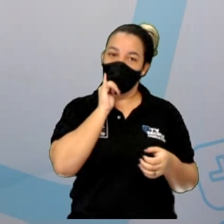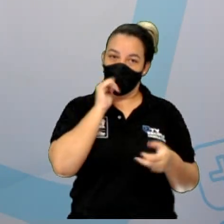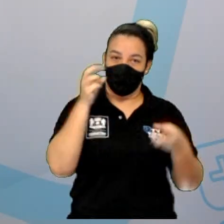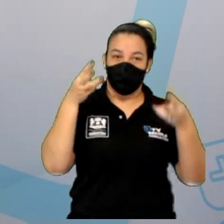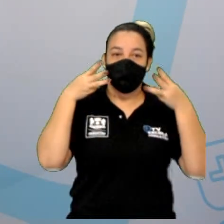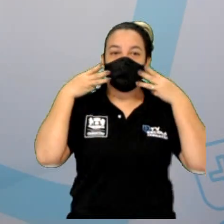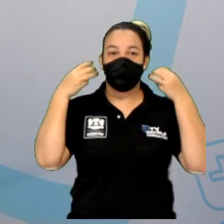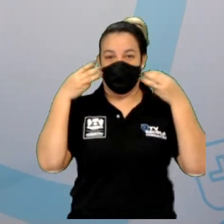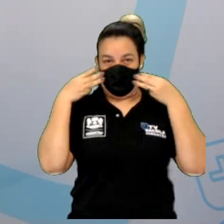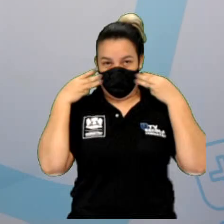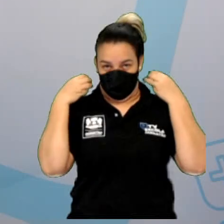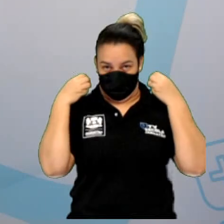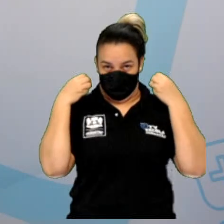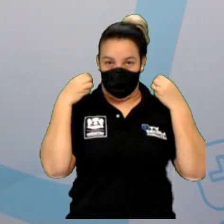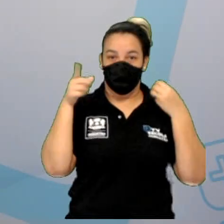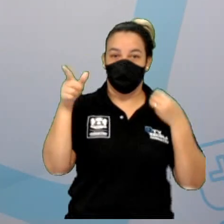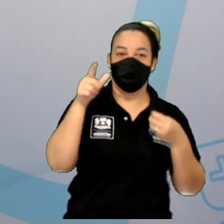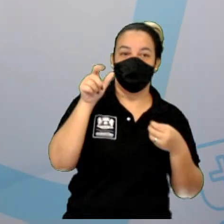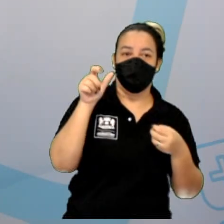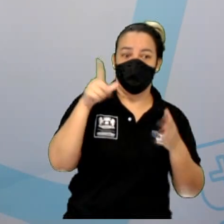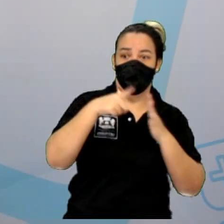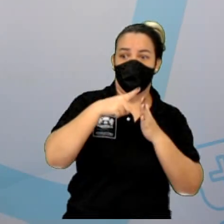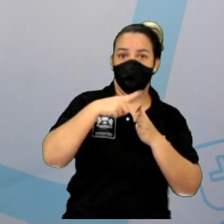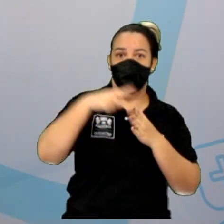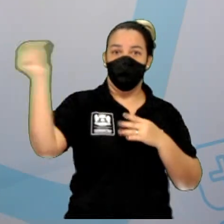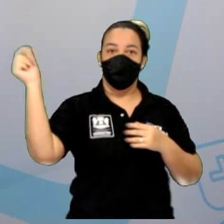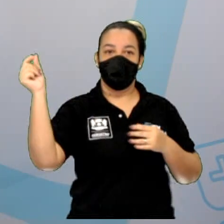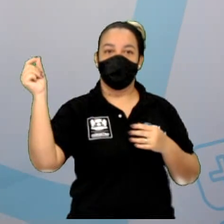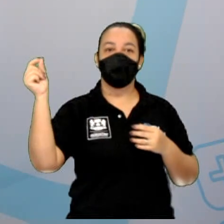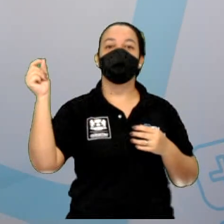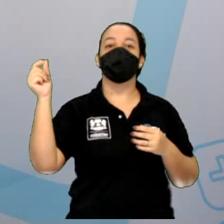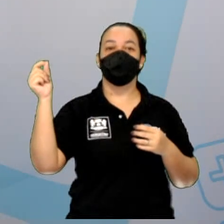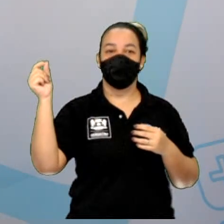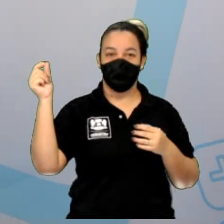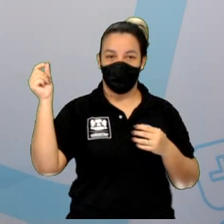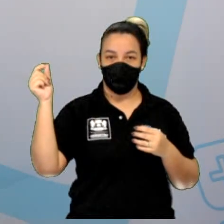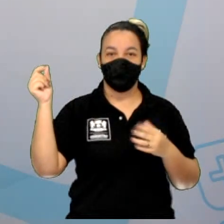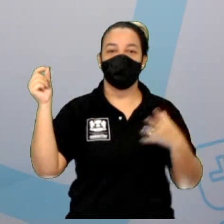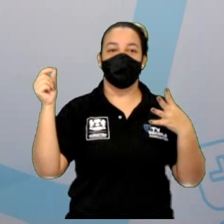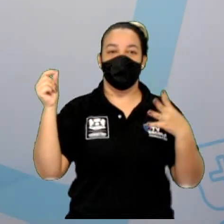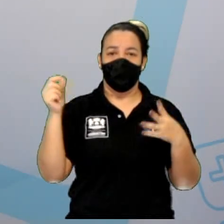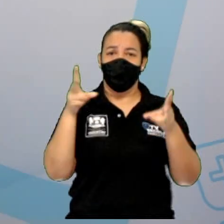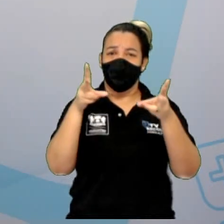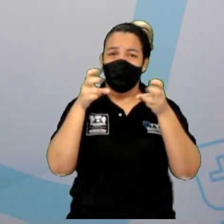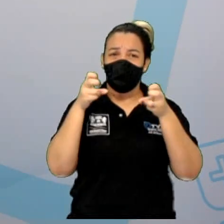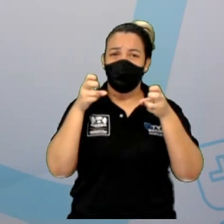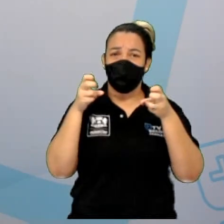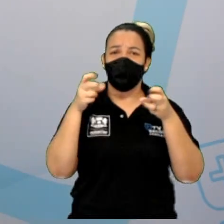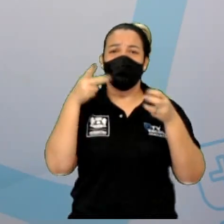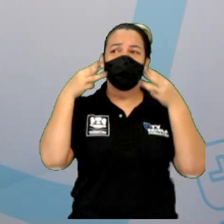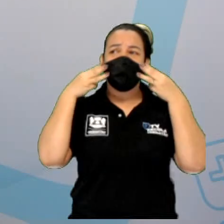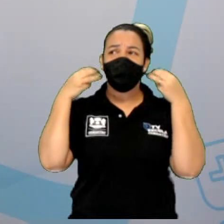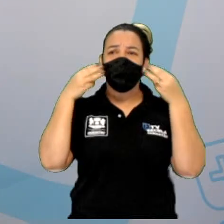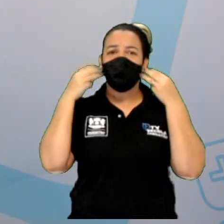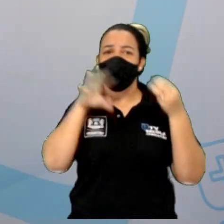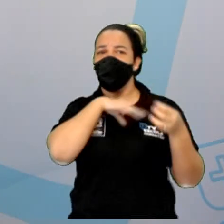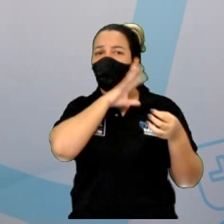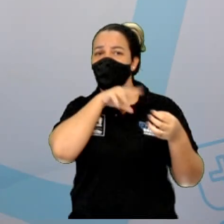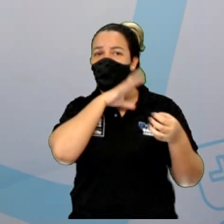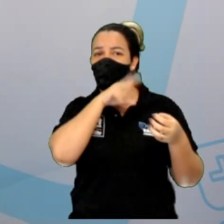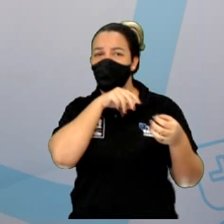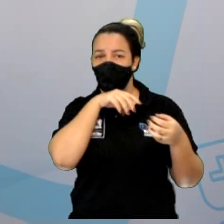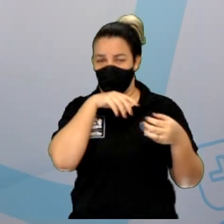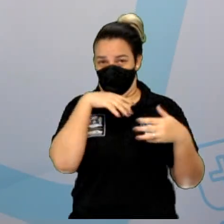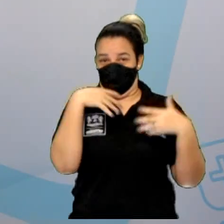de Alex fugiu. Você percebe que o gato que eu estou falando aí é um animal, é um felino. Mas eu digo, Alex é